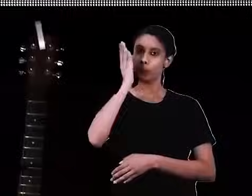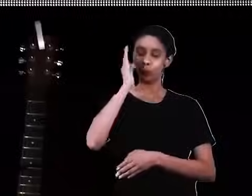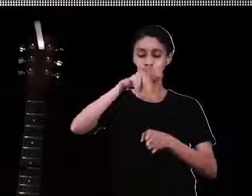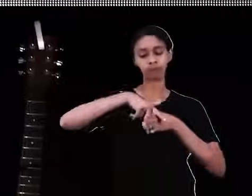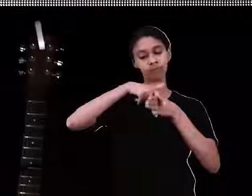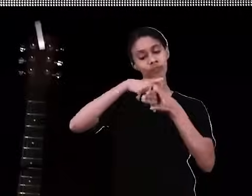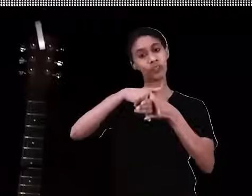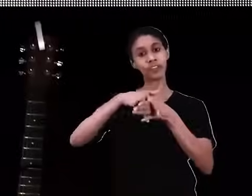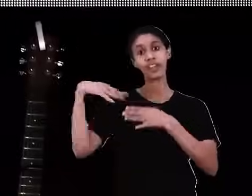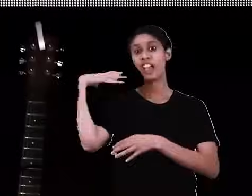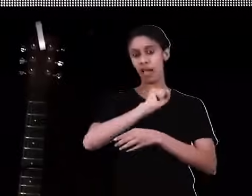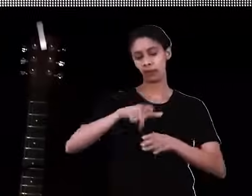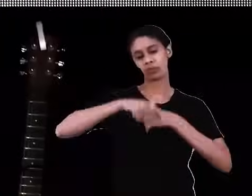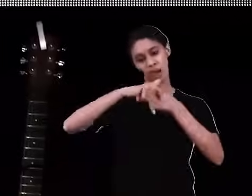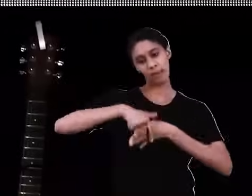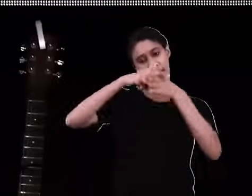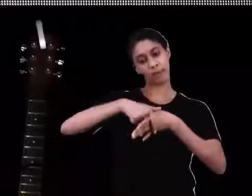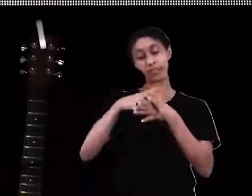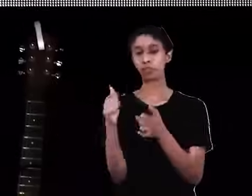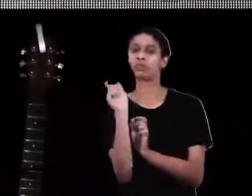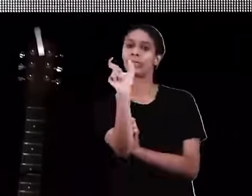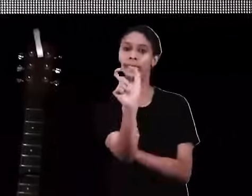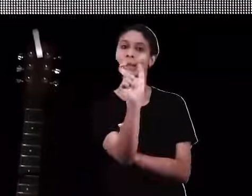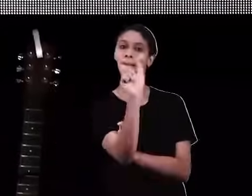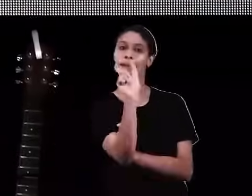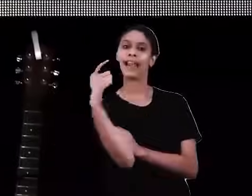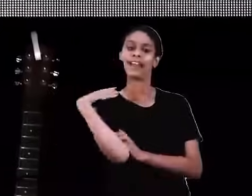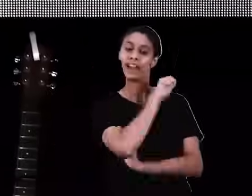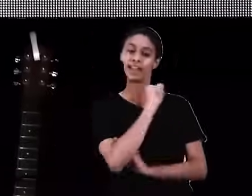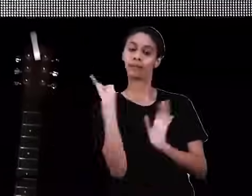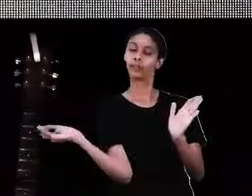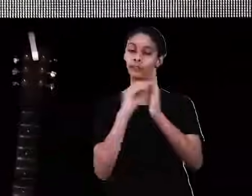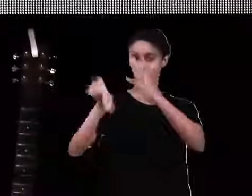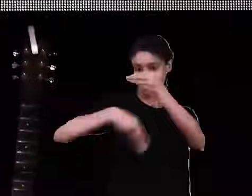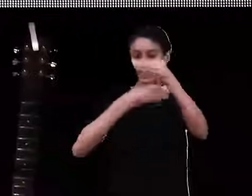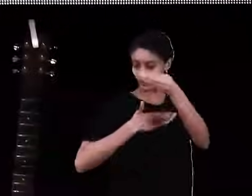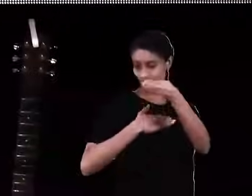saiu desembestada, só não tinha essa palavra na Bíblia, mas eu vou colocar, acréscimo de Thalita Pereira.